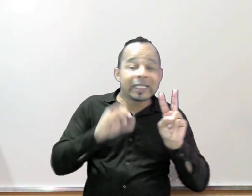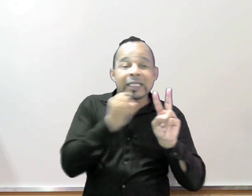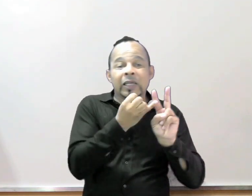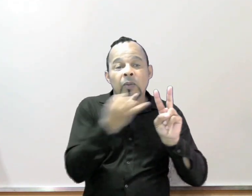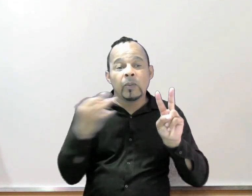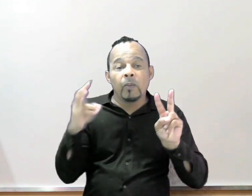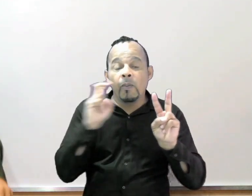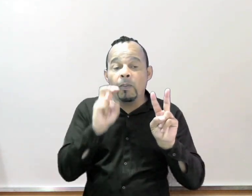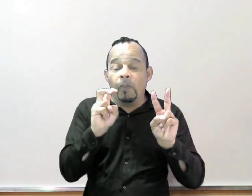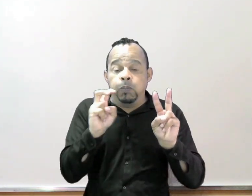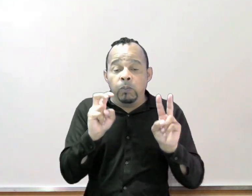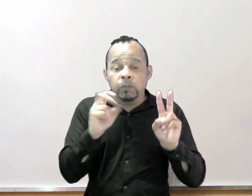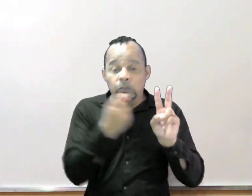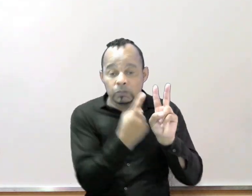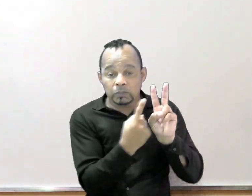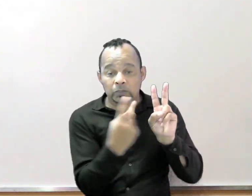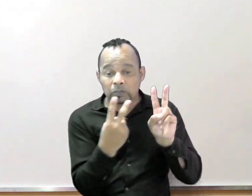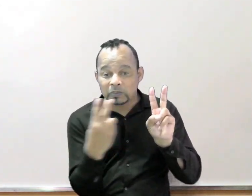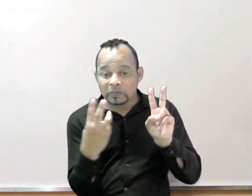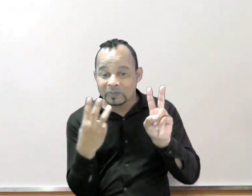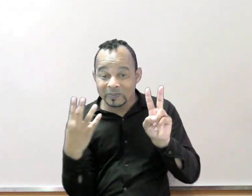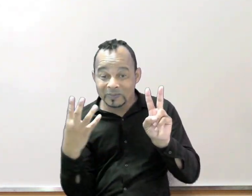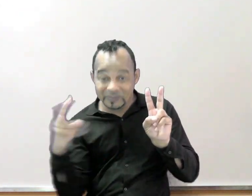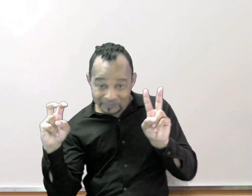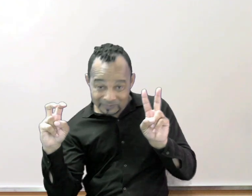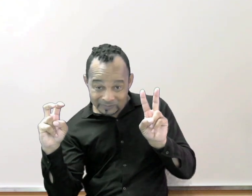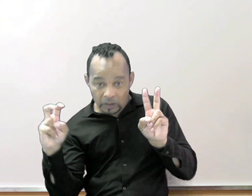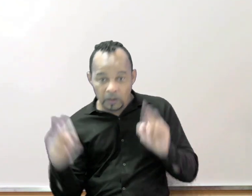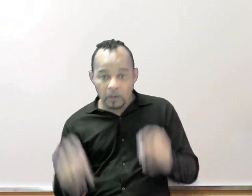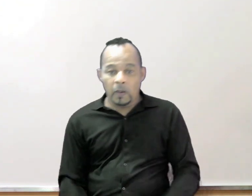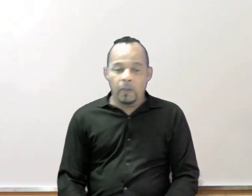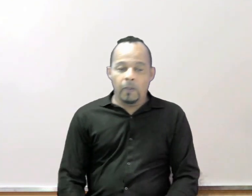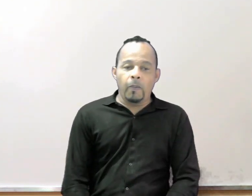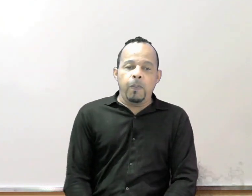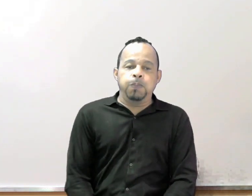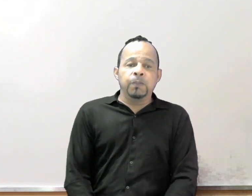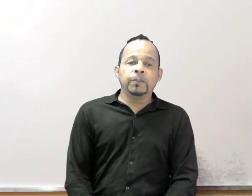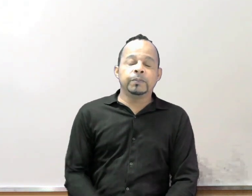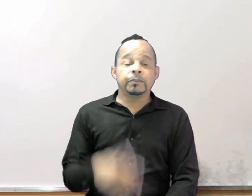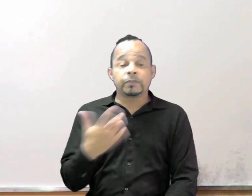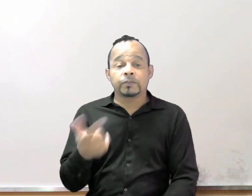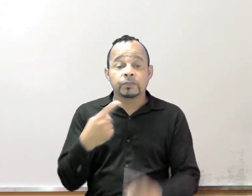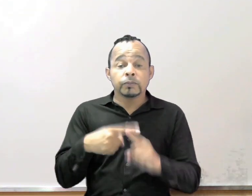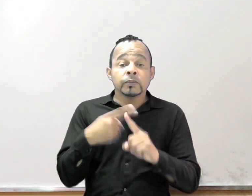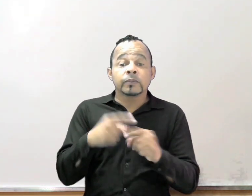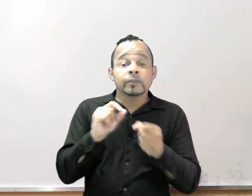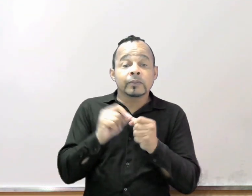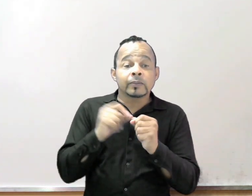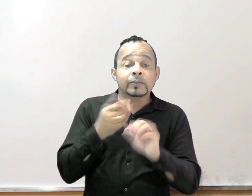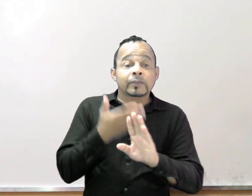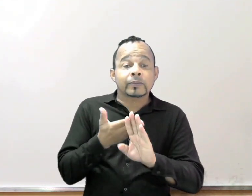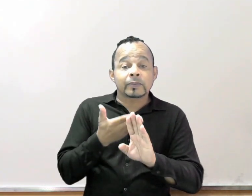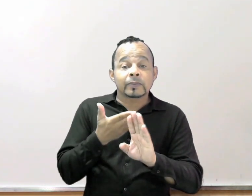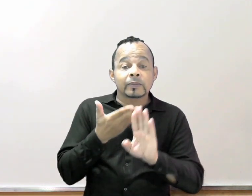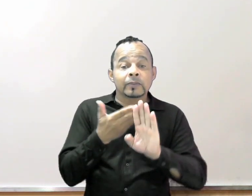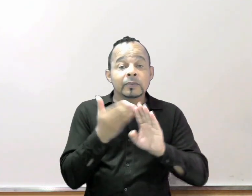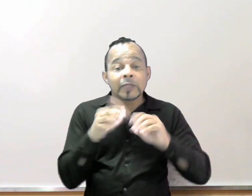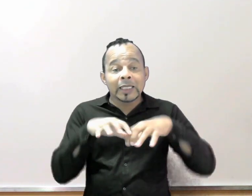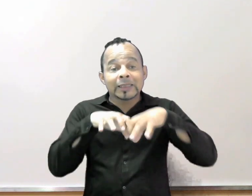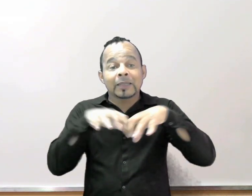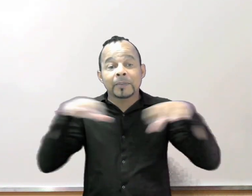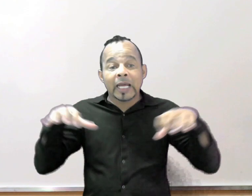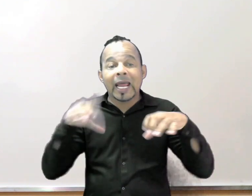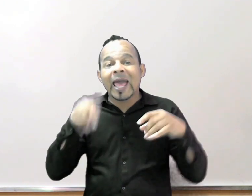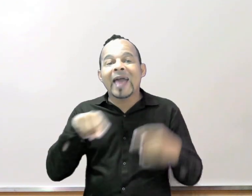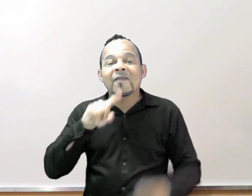não um vetor de 3 componentes. Este problema aparece porque estamos utilizando como separador decimal a